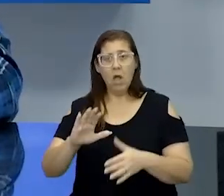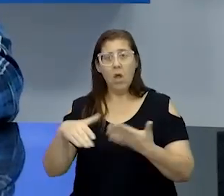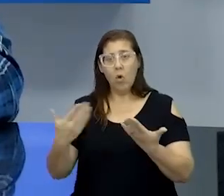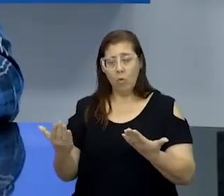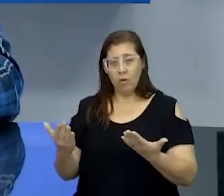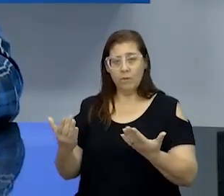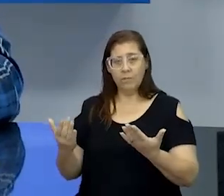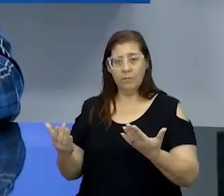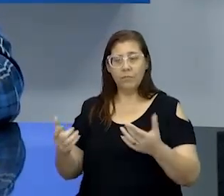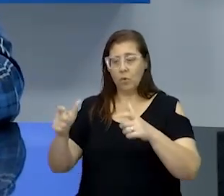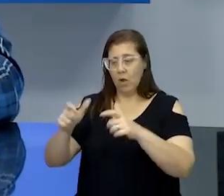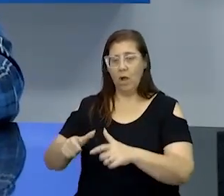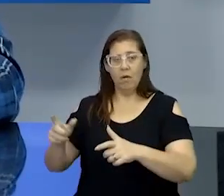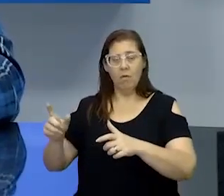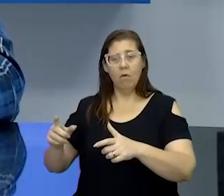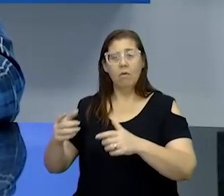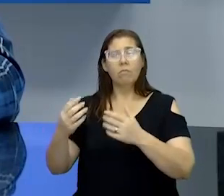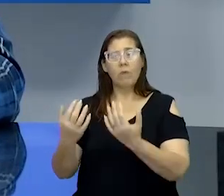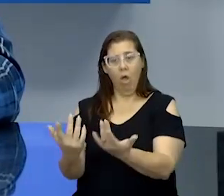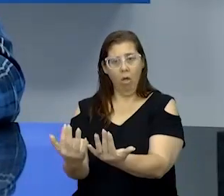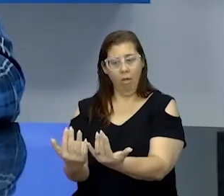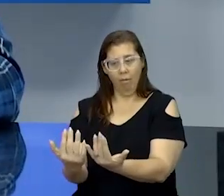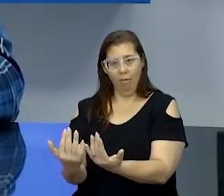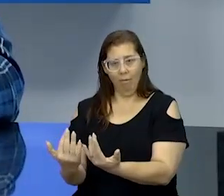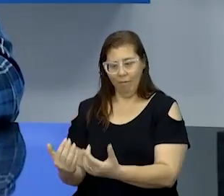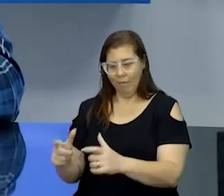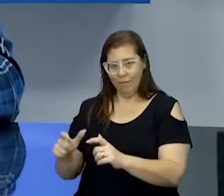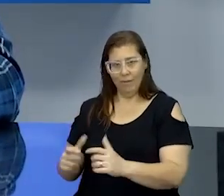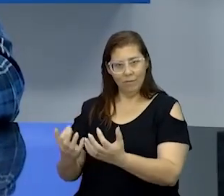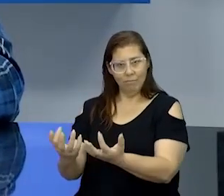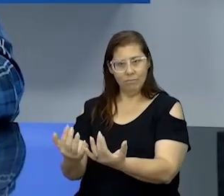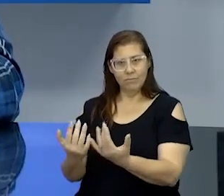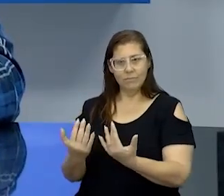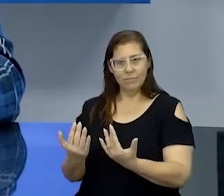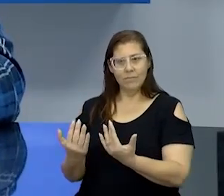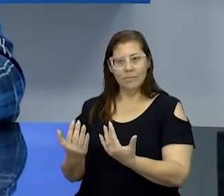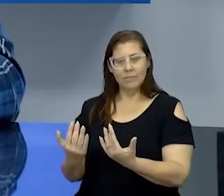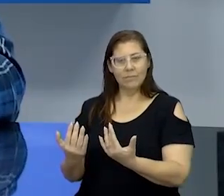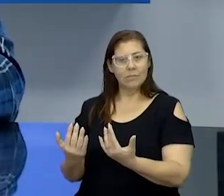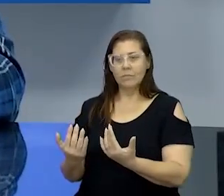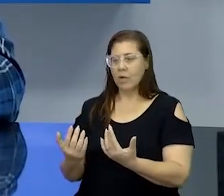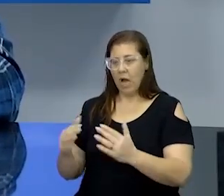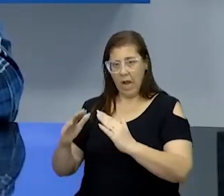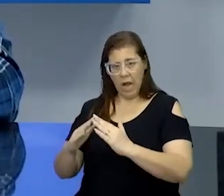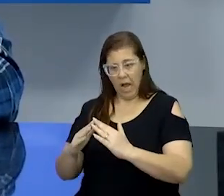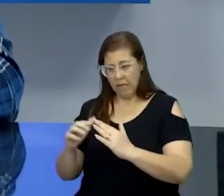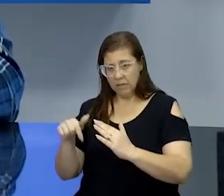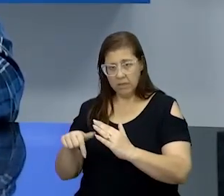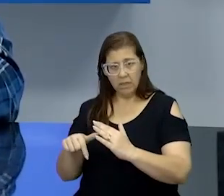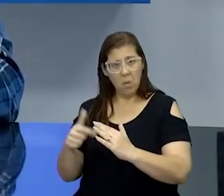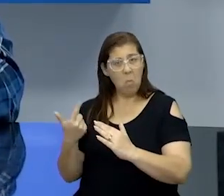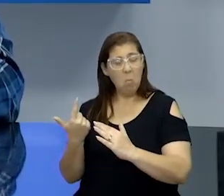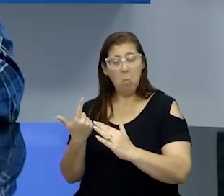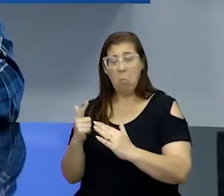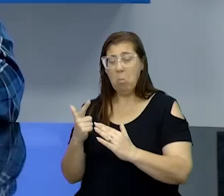sua terra, né, no caso os soldados do Rio de Janeiro, você não recebe a casa que o governo,